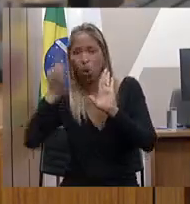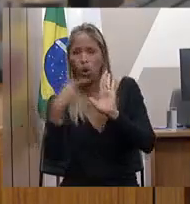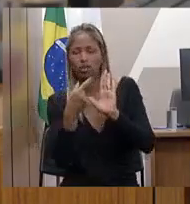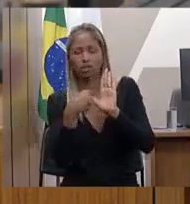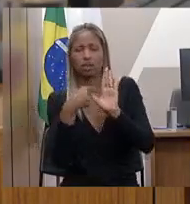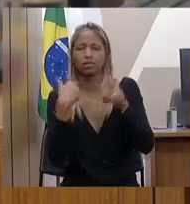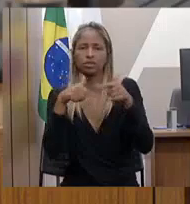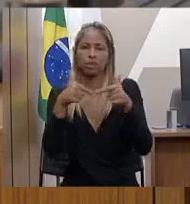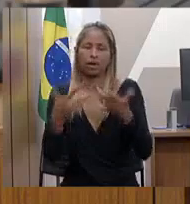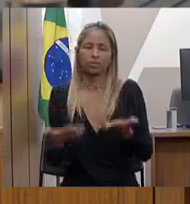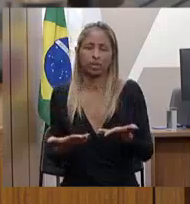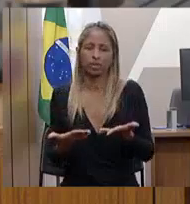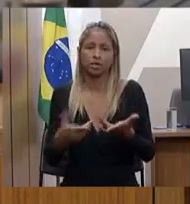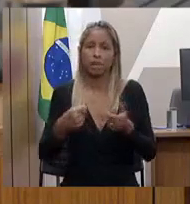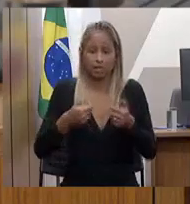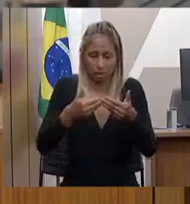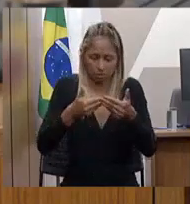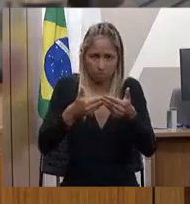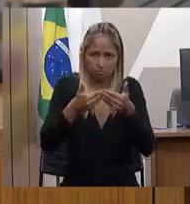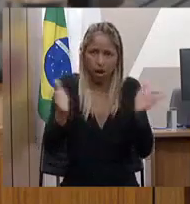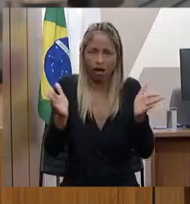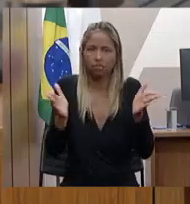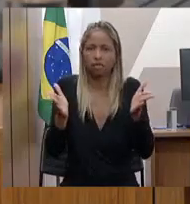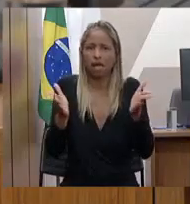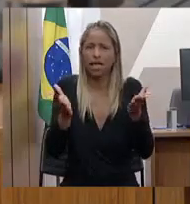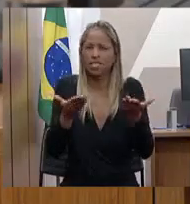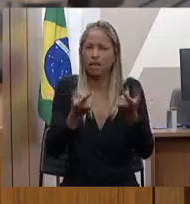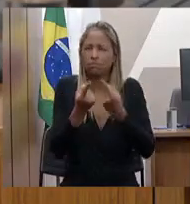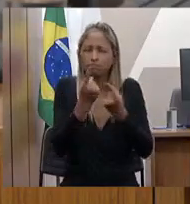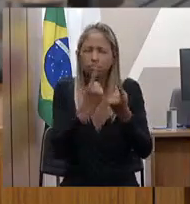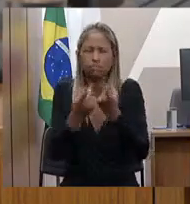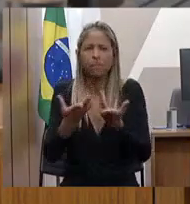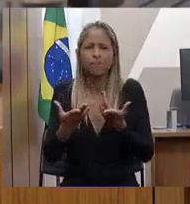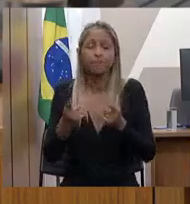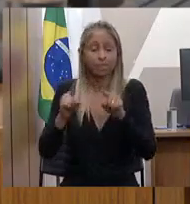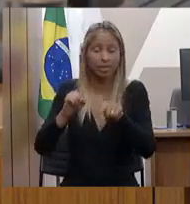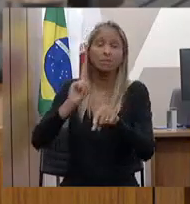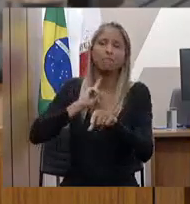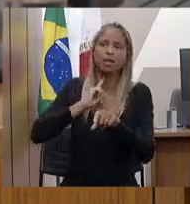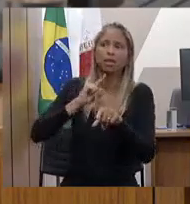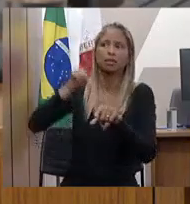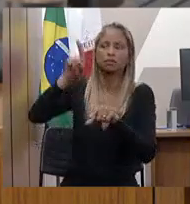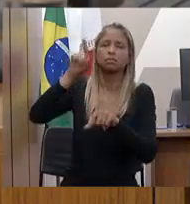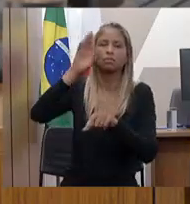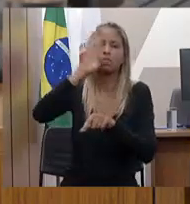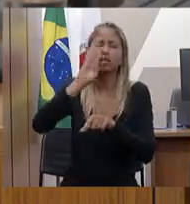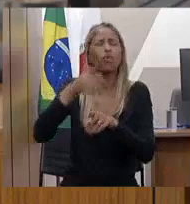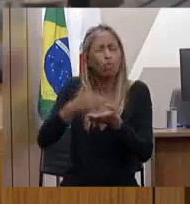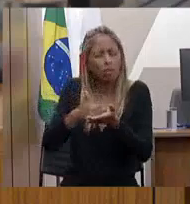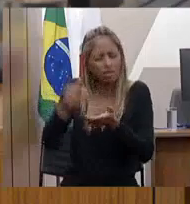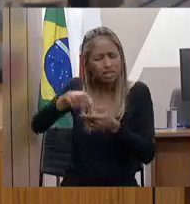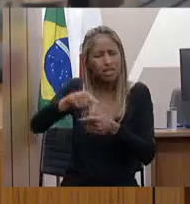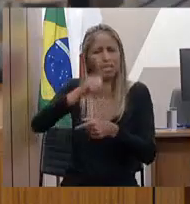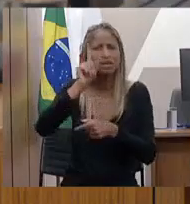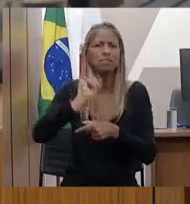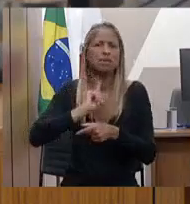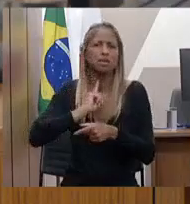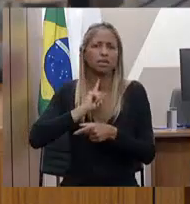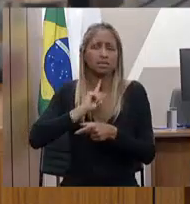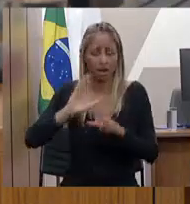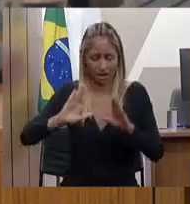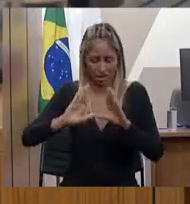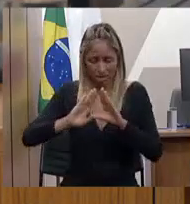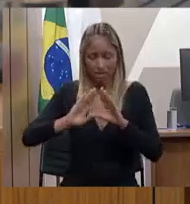nós precisamos promover um amplo debate né em Minas no Brasil mas vamos começar aqui em Minas e essa é uma casa